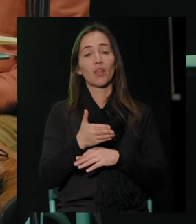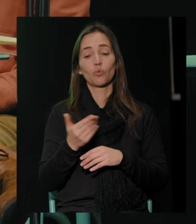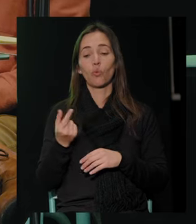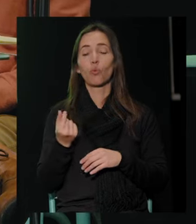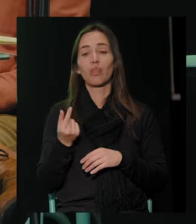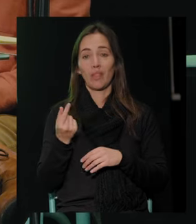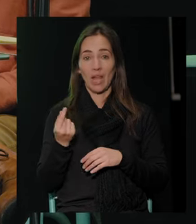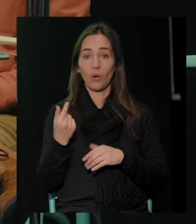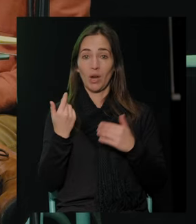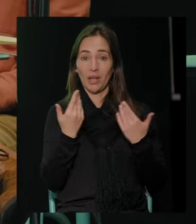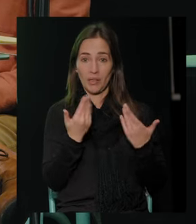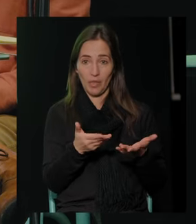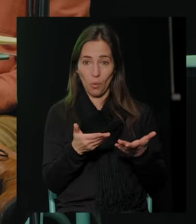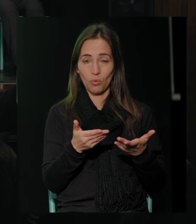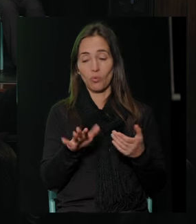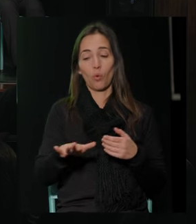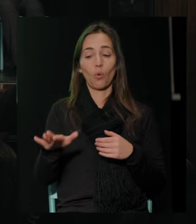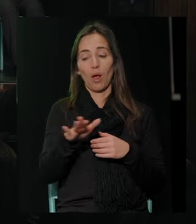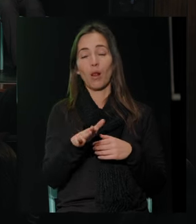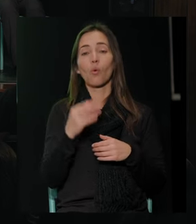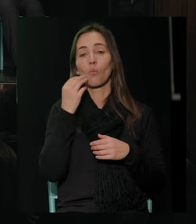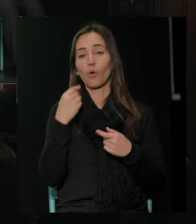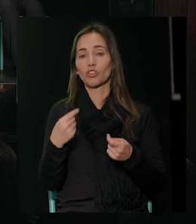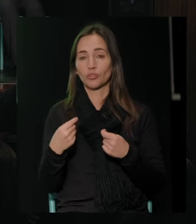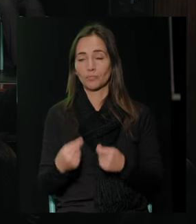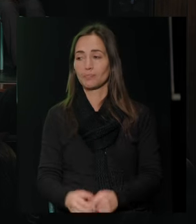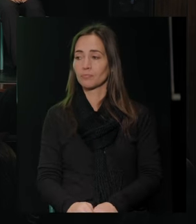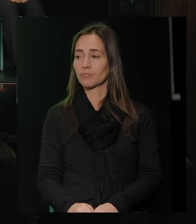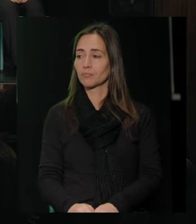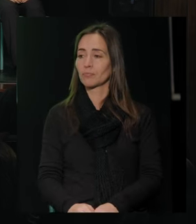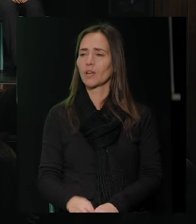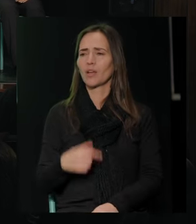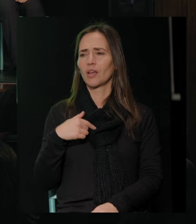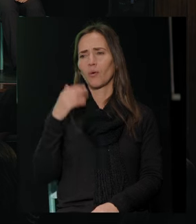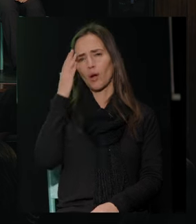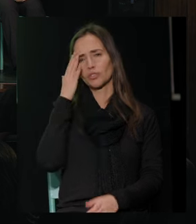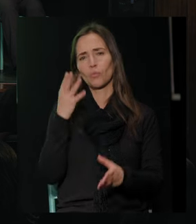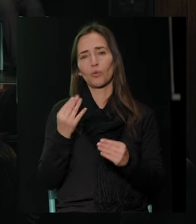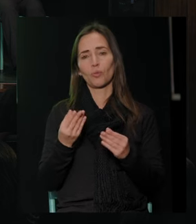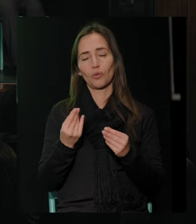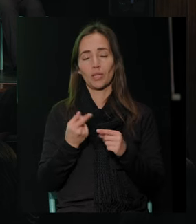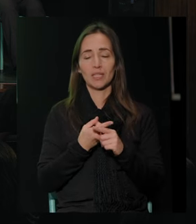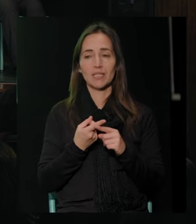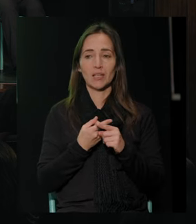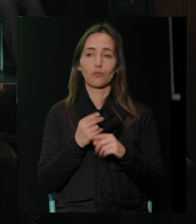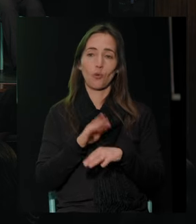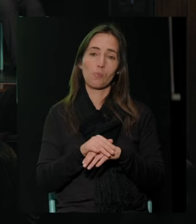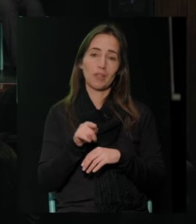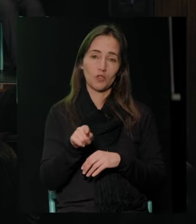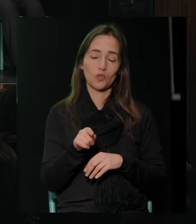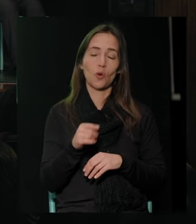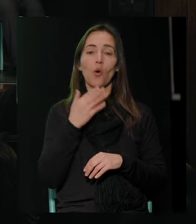dinheiro esteve, que o seu dinheiro teve no terreno. Eu acho extremamente interessante, por isso é que agradeço